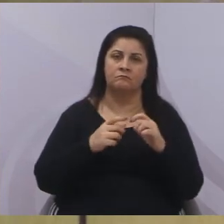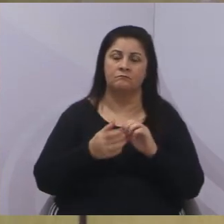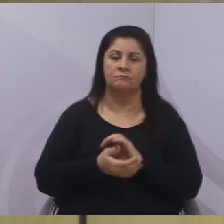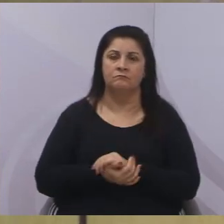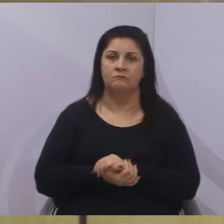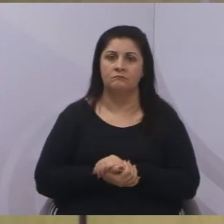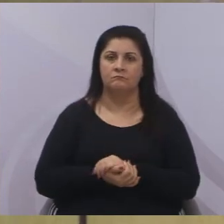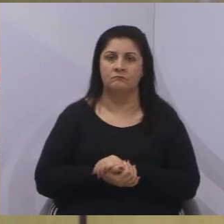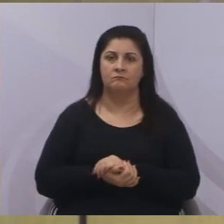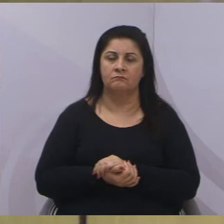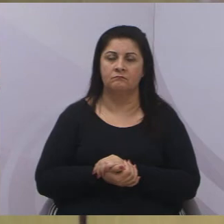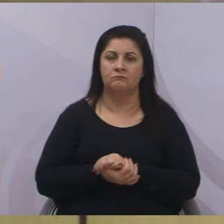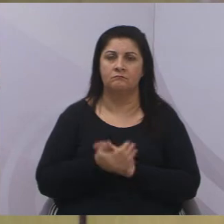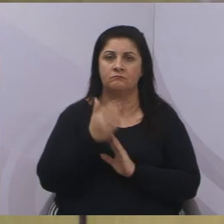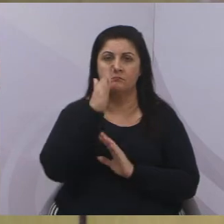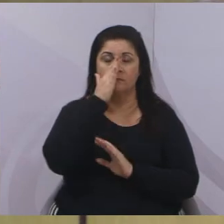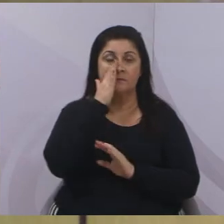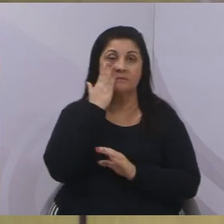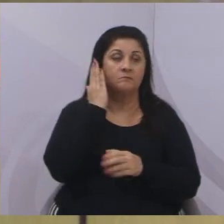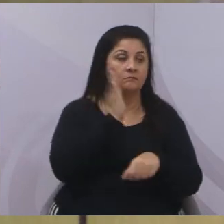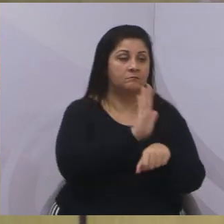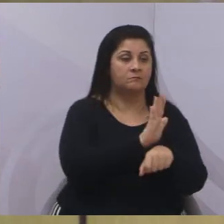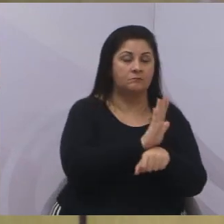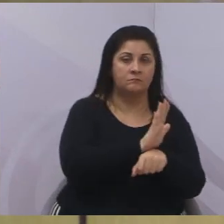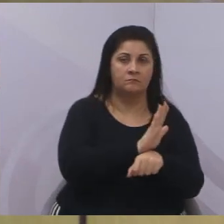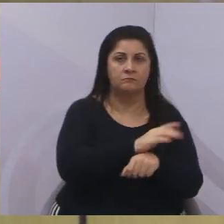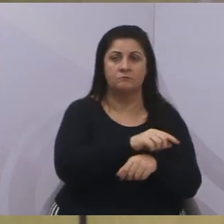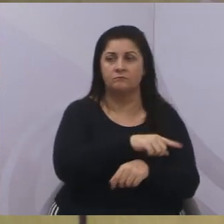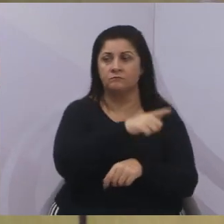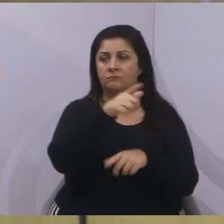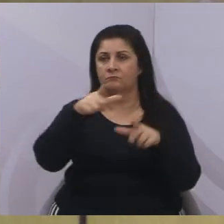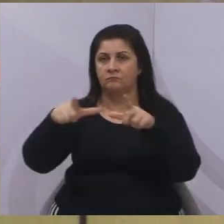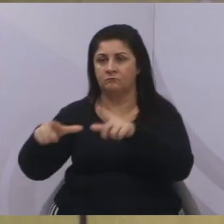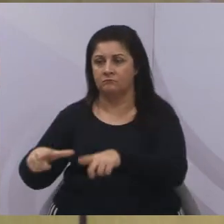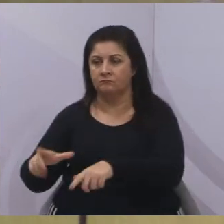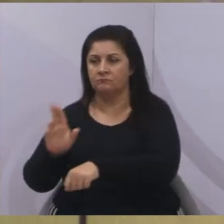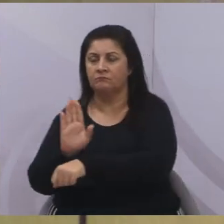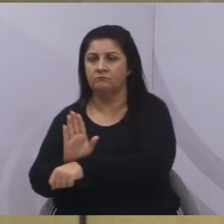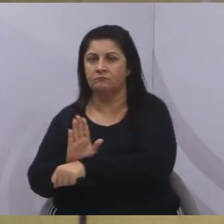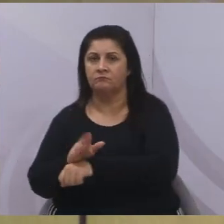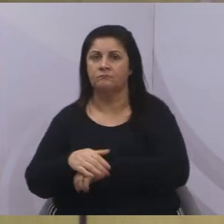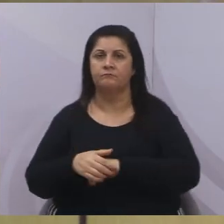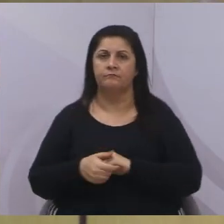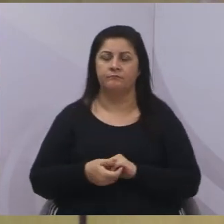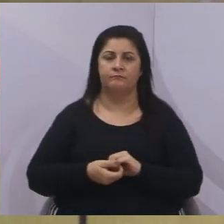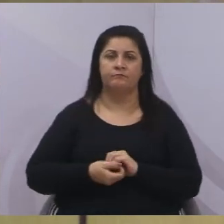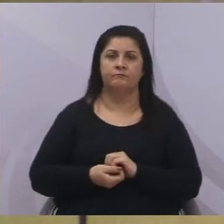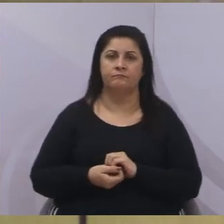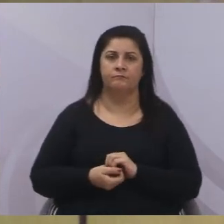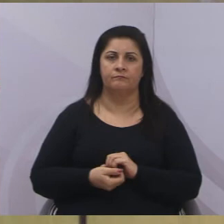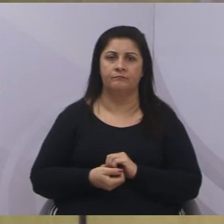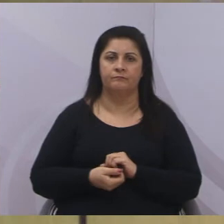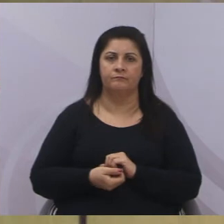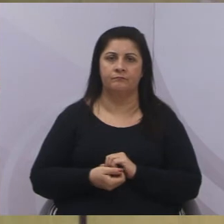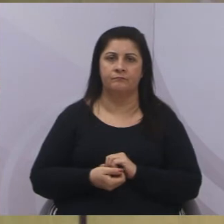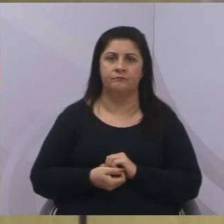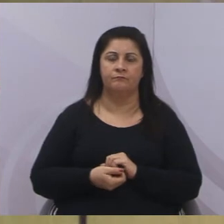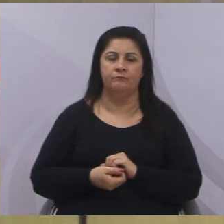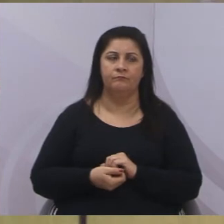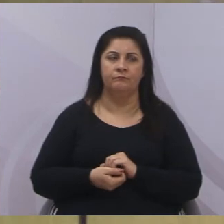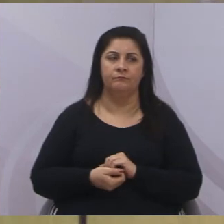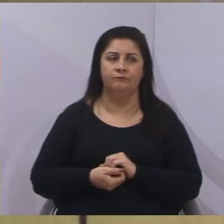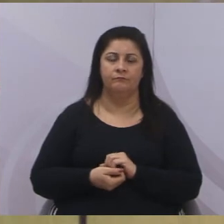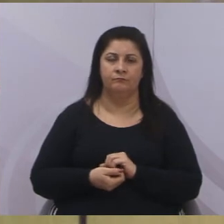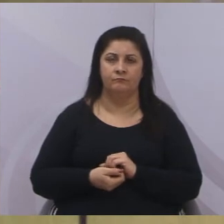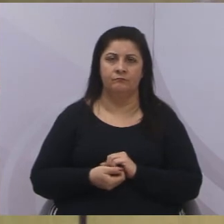o médico daquela unidade vai atender na outra para poder ajudar para a agenda não ficar parada.